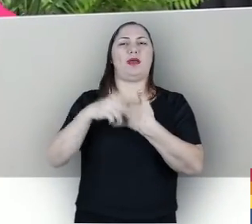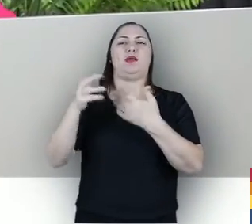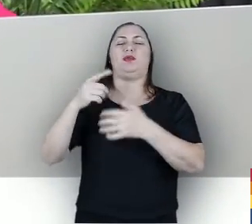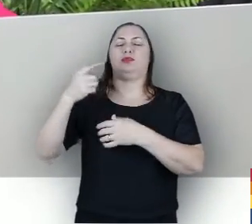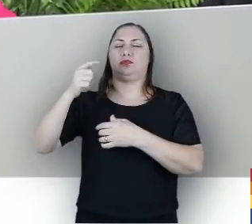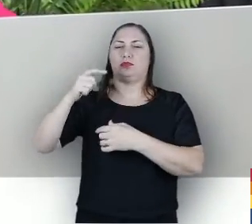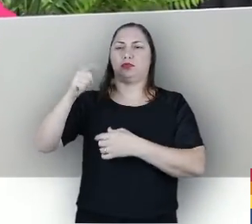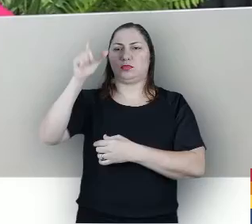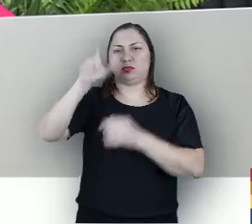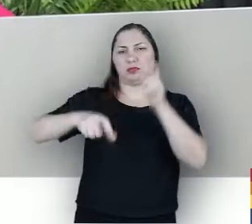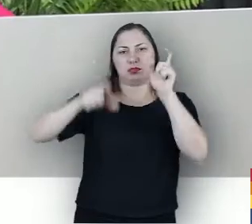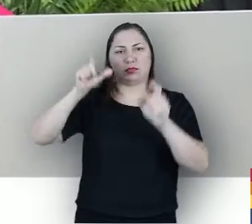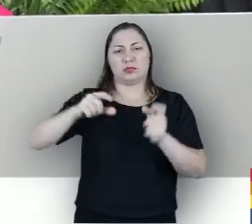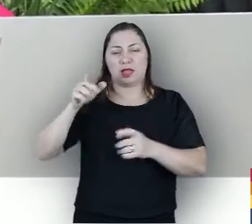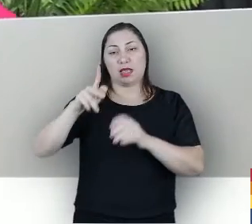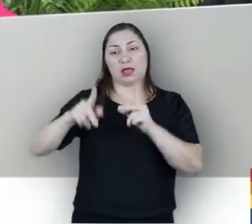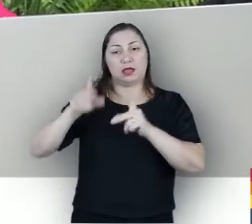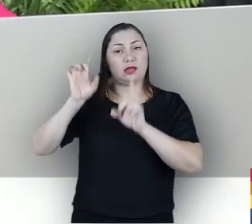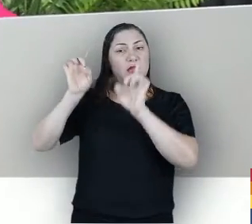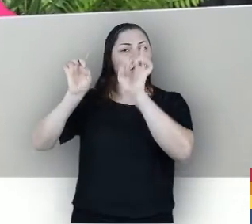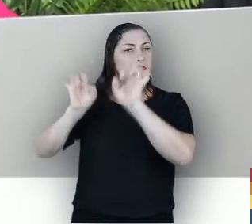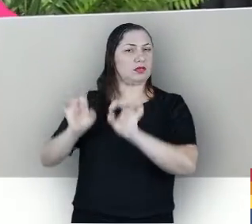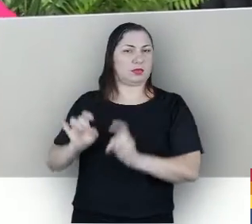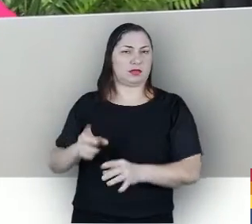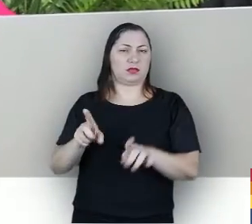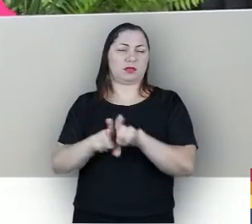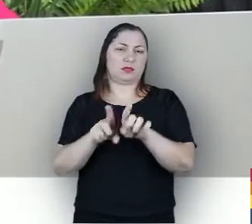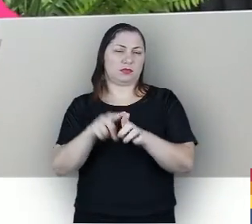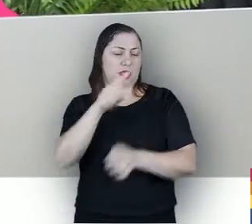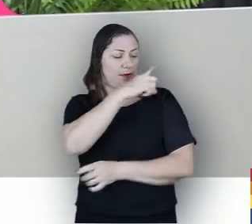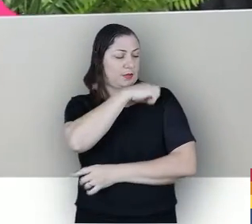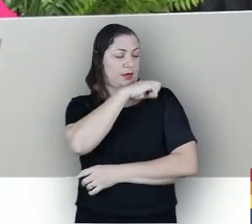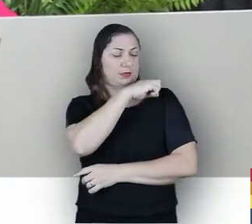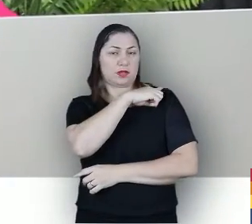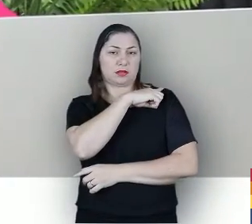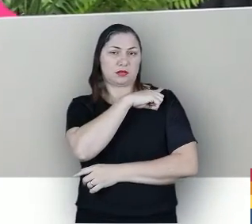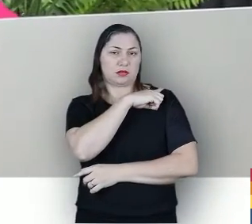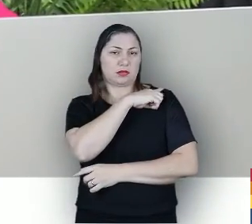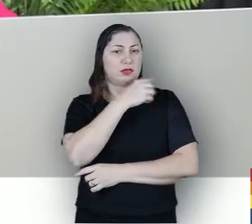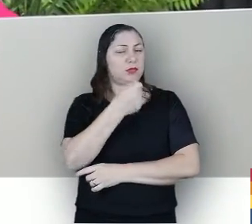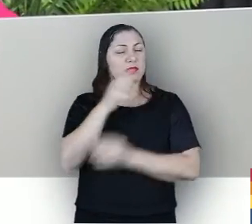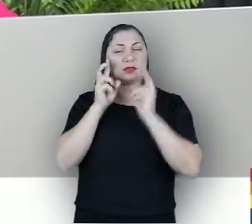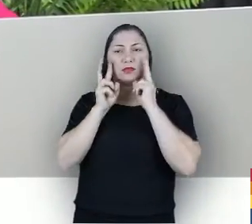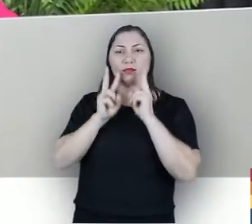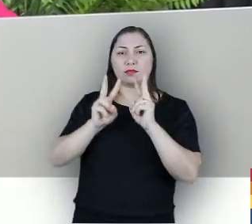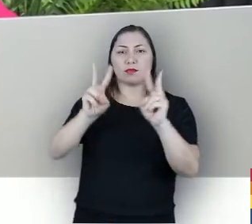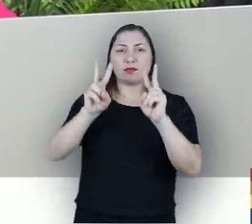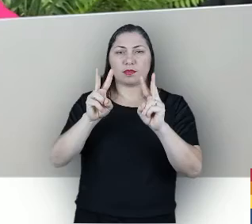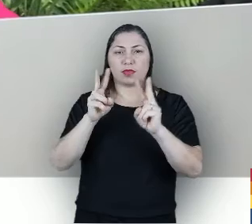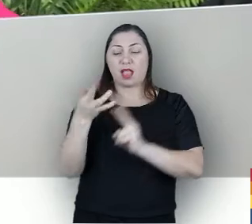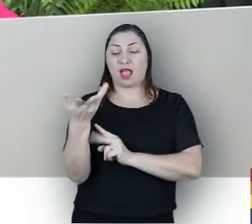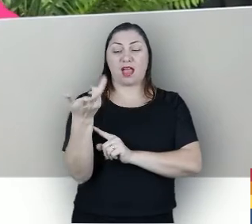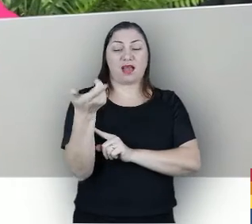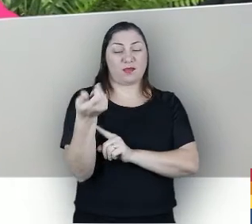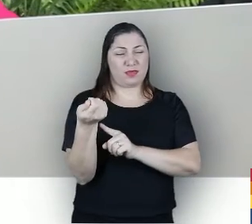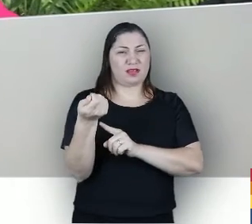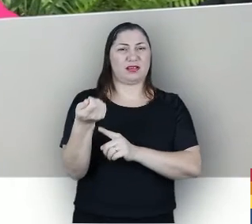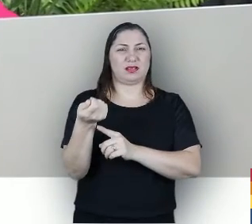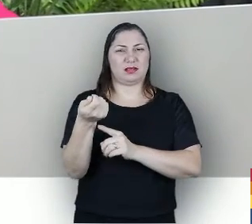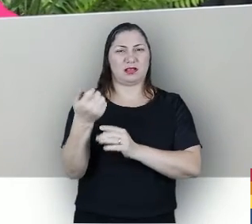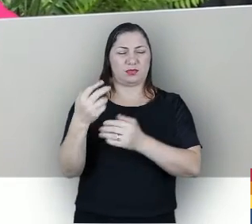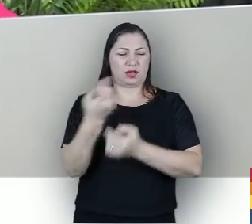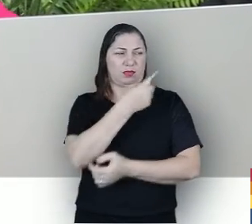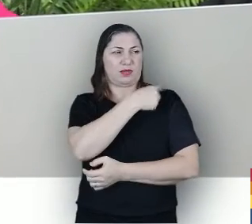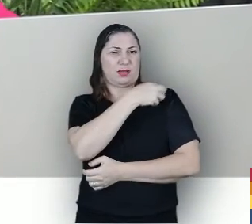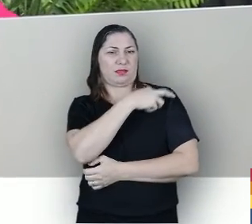alguma questão e avançar para o terceiro ano, né? Então a gente tem que ter esse cuidado. Considerando isso, o papel do especialista, né, é